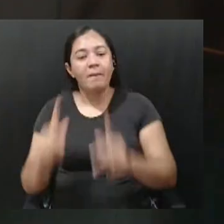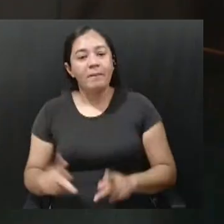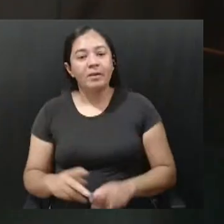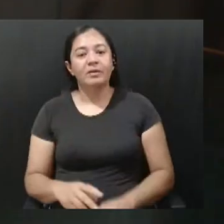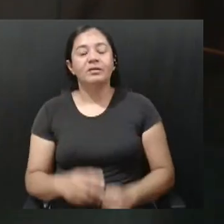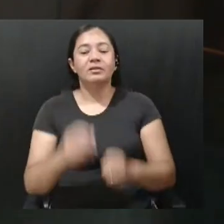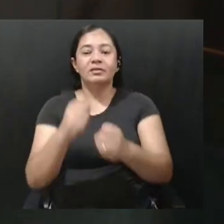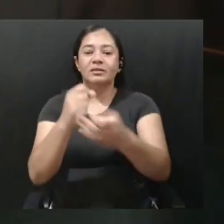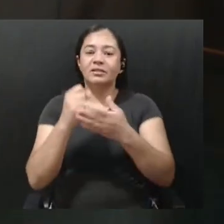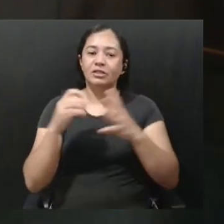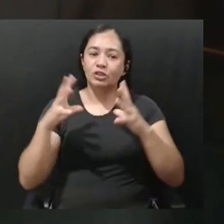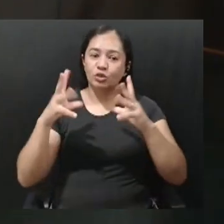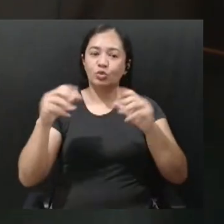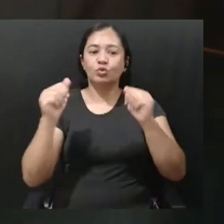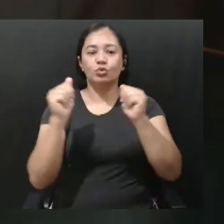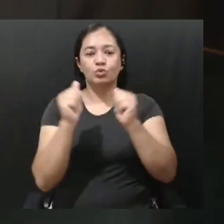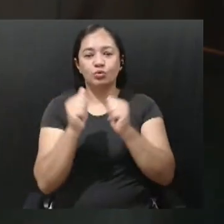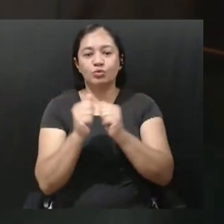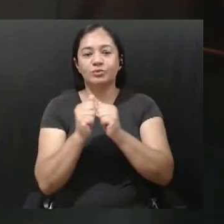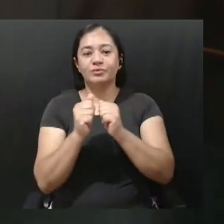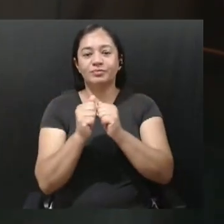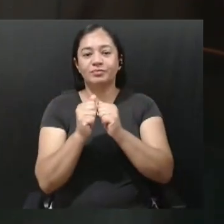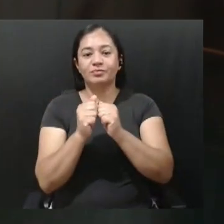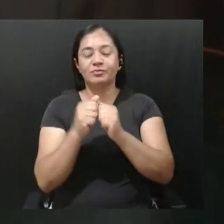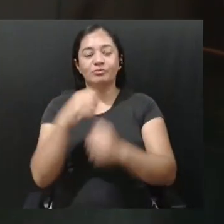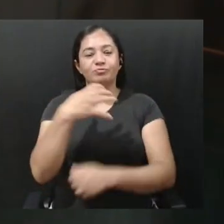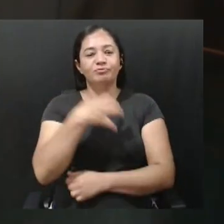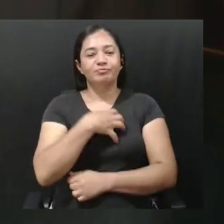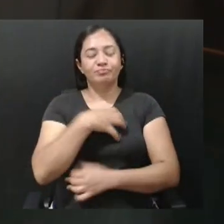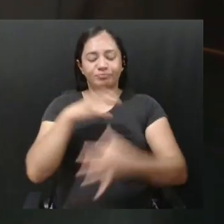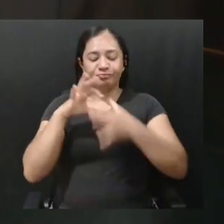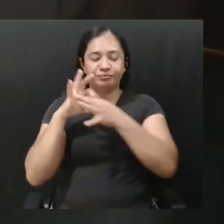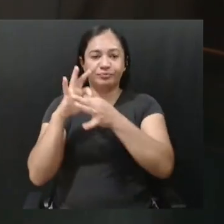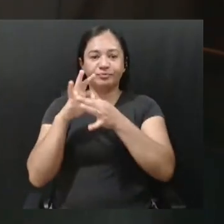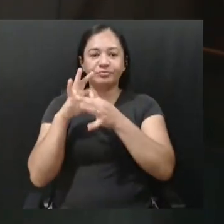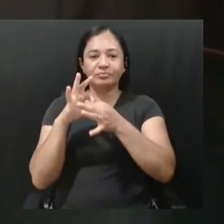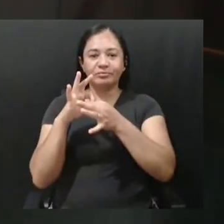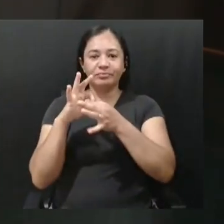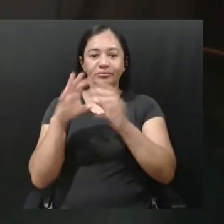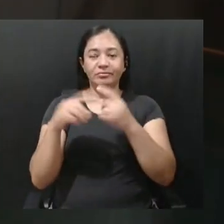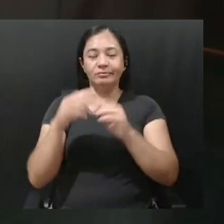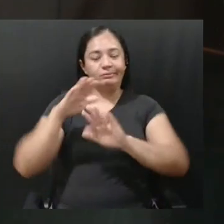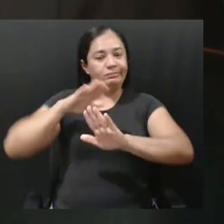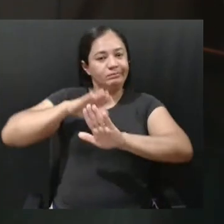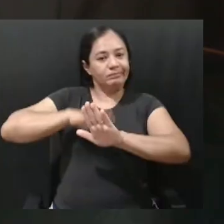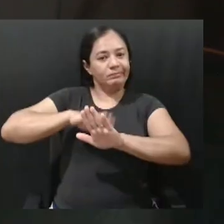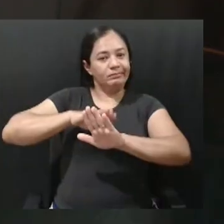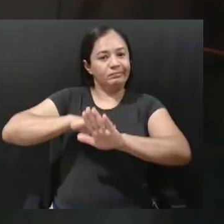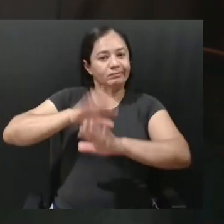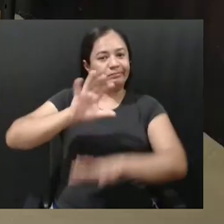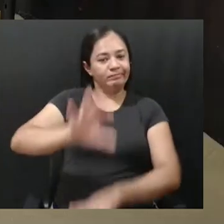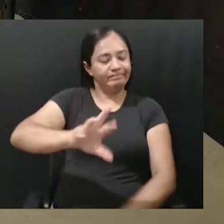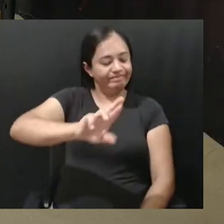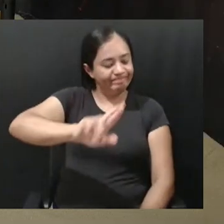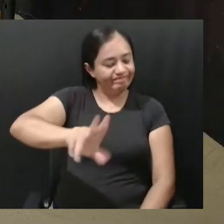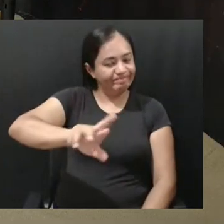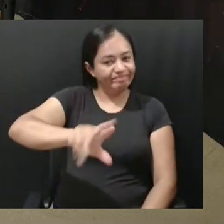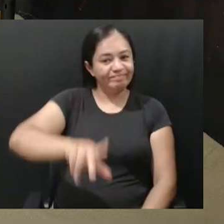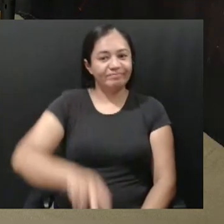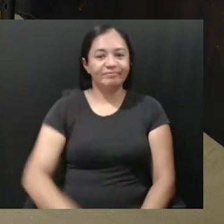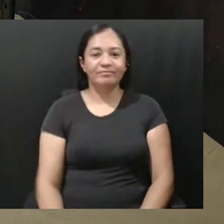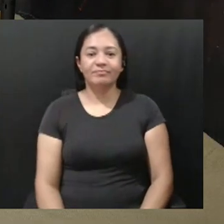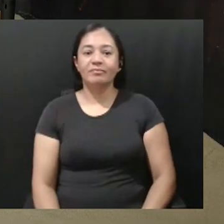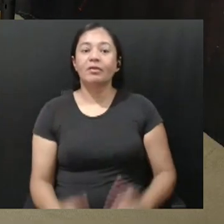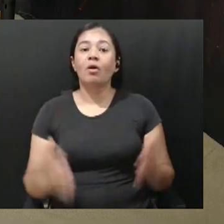aquele clima de união, que na verdade não é tanta assim, né? Qual é a importância dessa galera do deixa